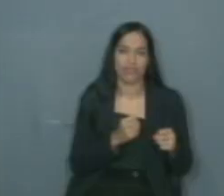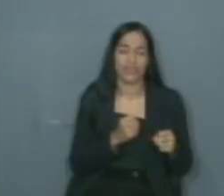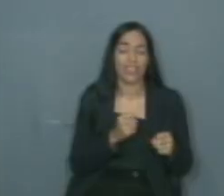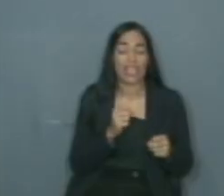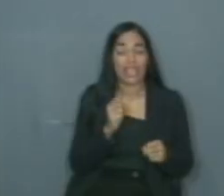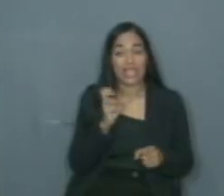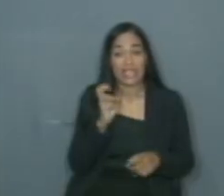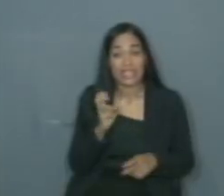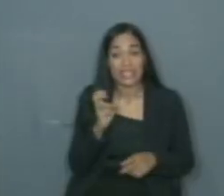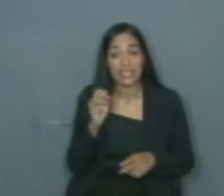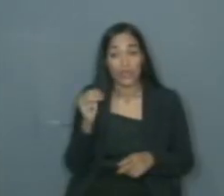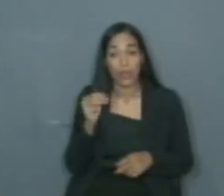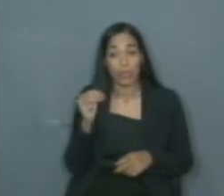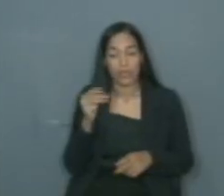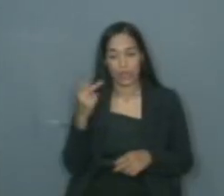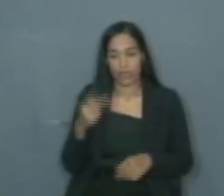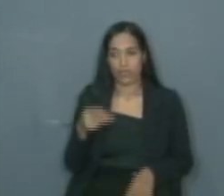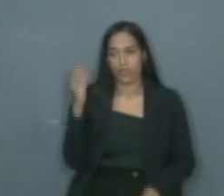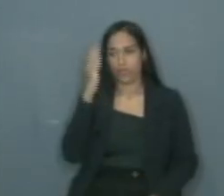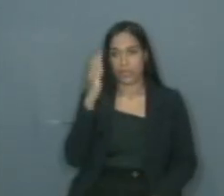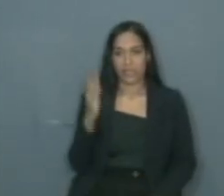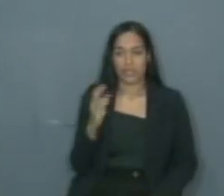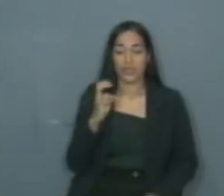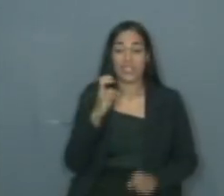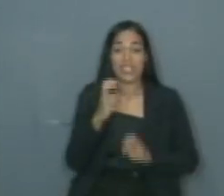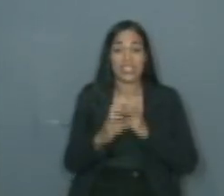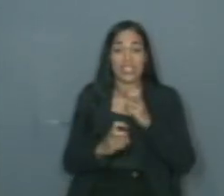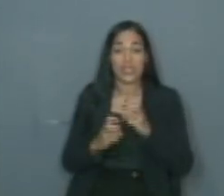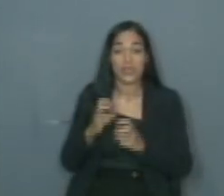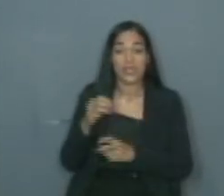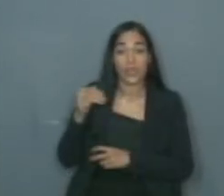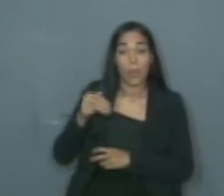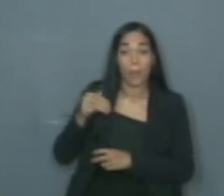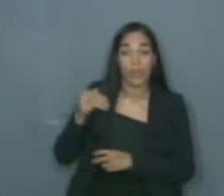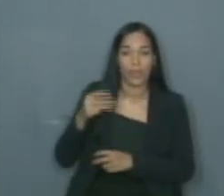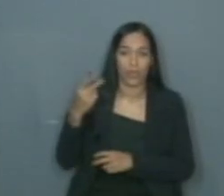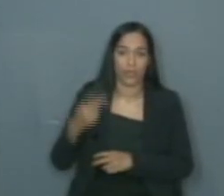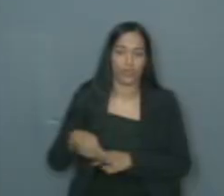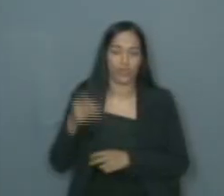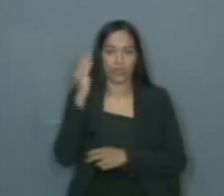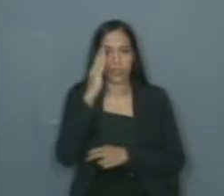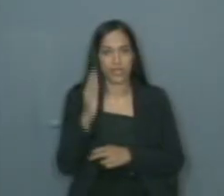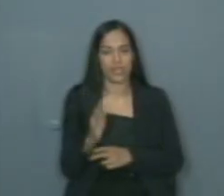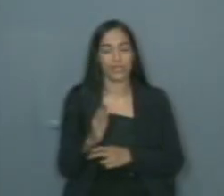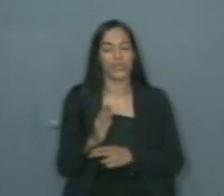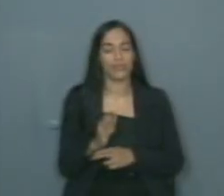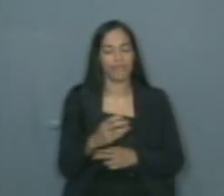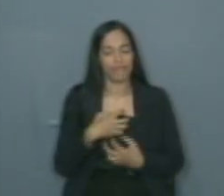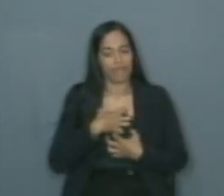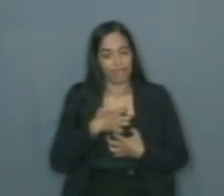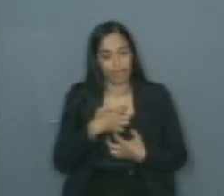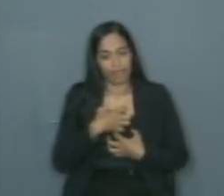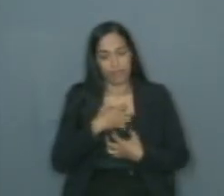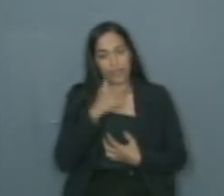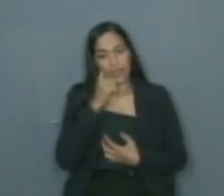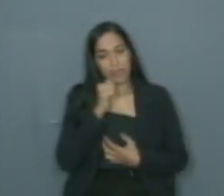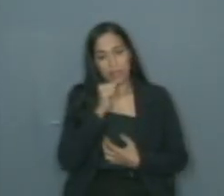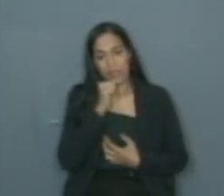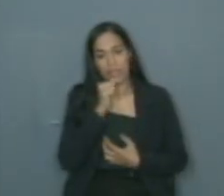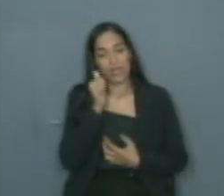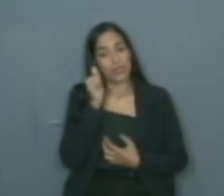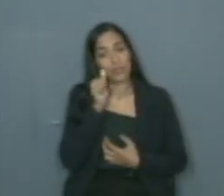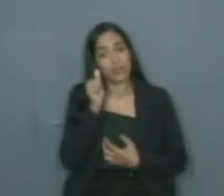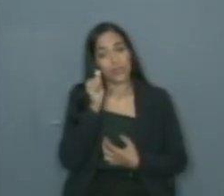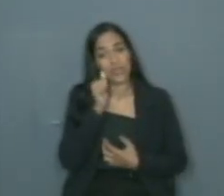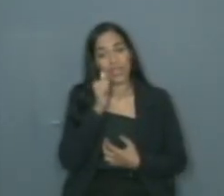minutos nesse país. E isso é muito grave. Dói na alma de uma mulher e de uma mãe, como eu conversei com Lucinha